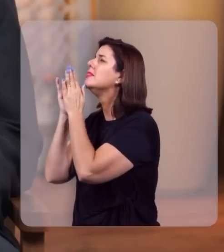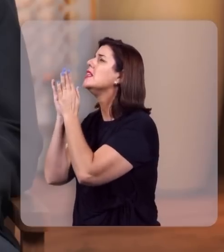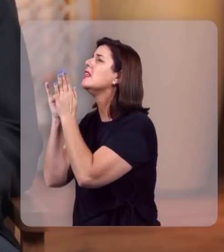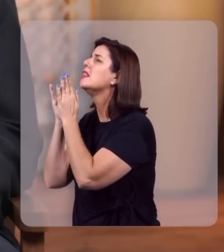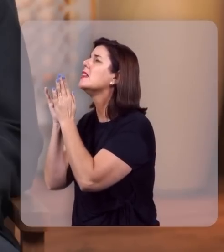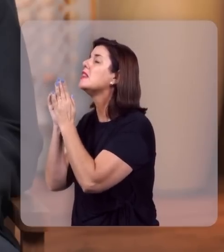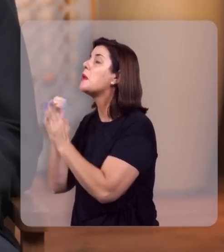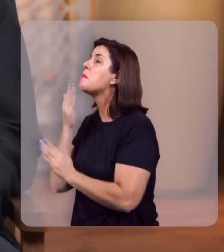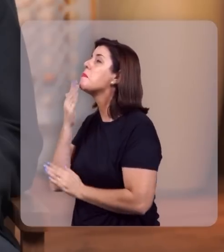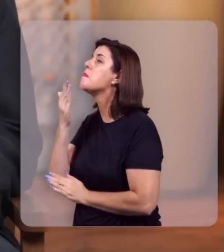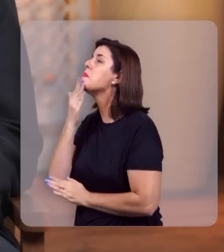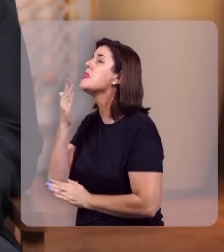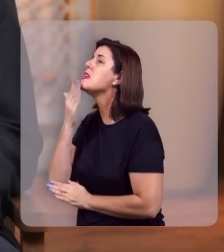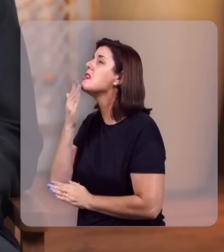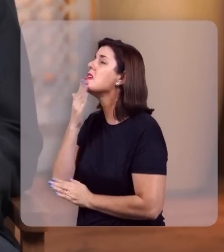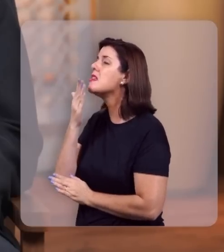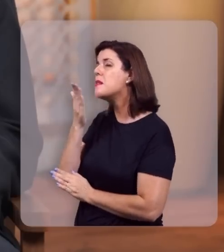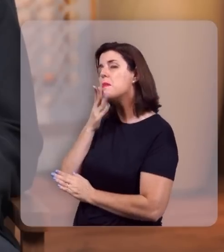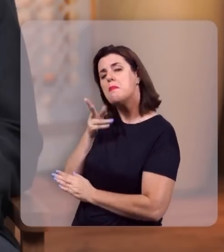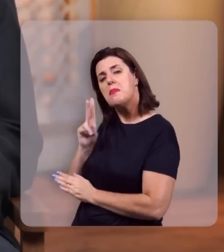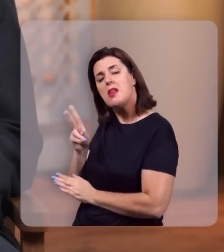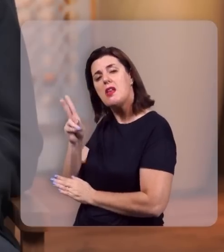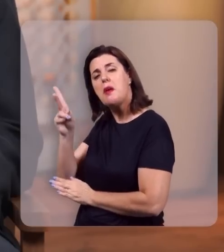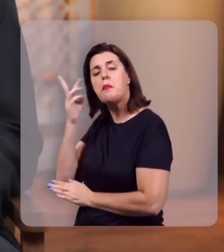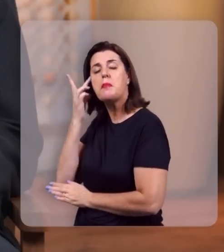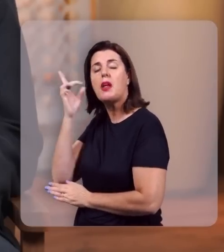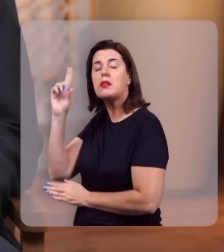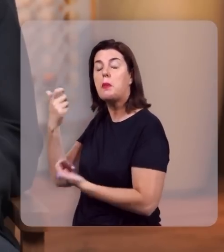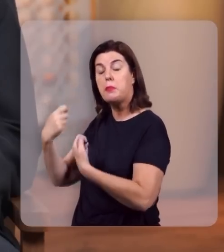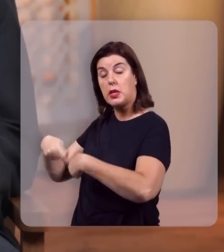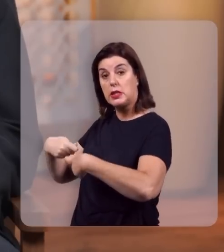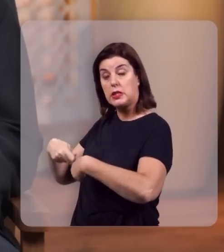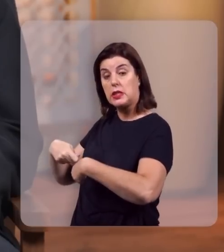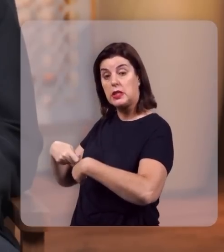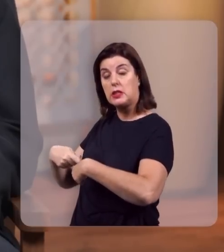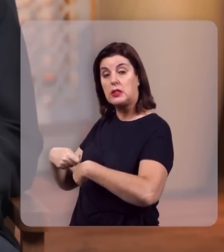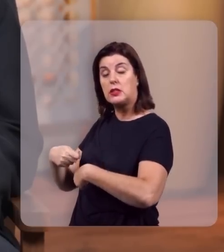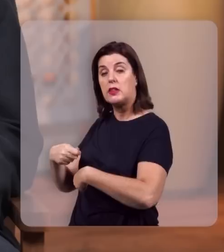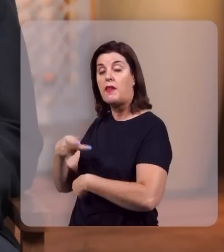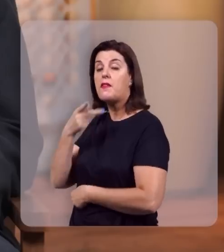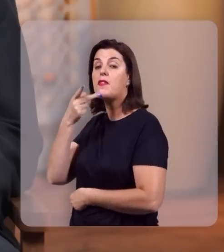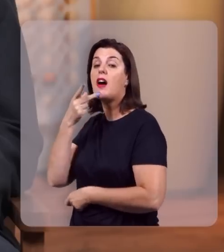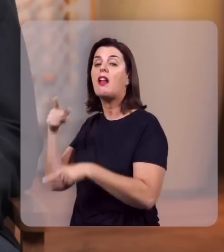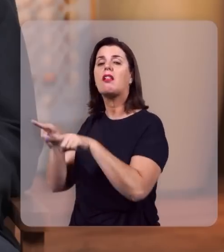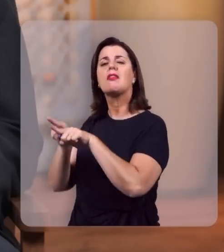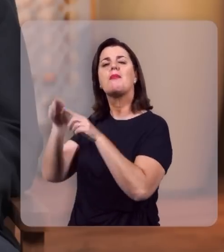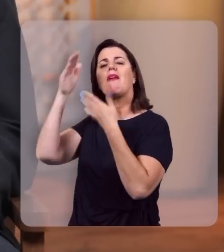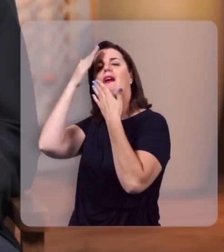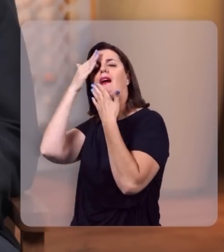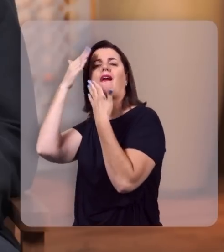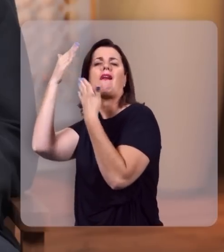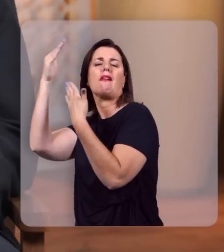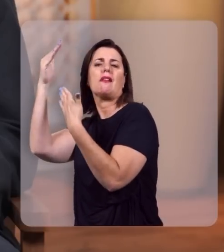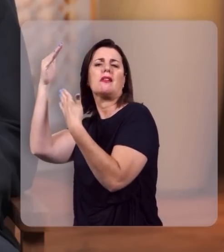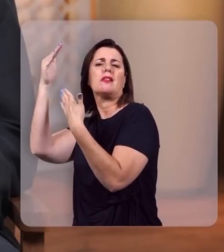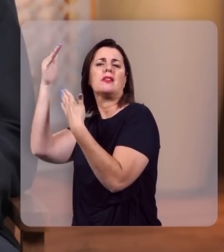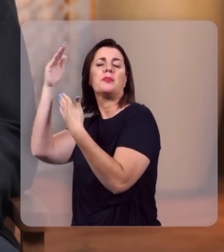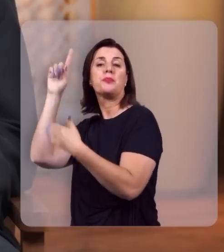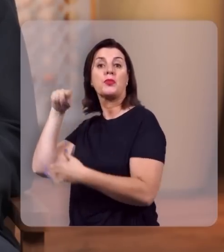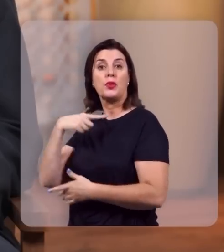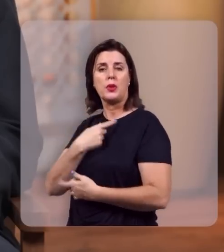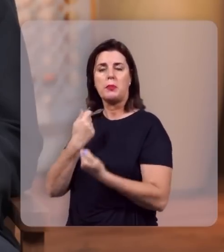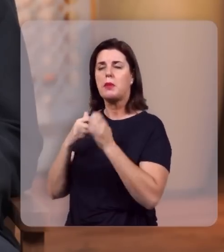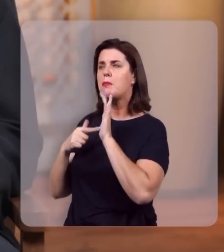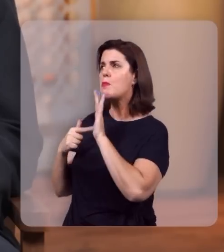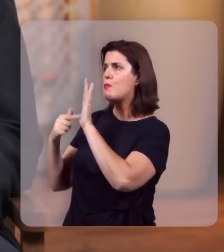alma, fala de petição, de nós pedirmos a Deus o que precisamos, o texto fala de ações de graças. Nós